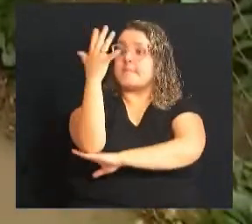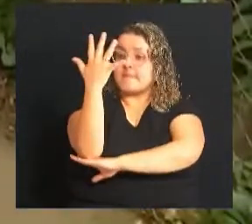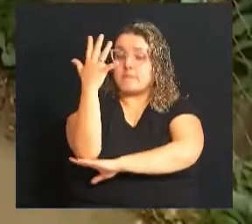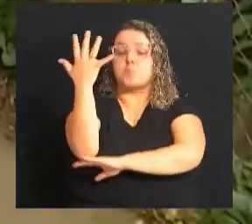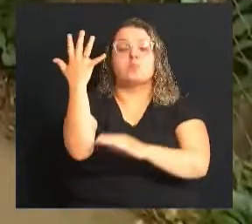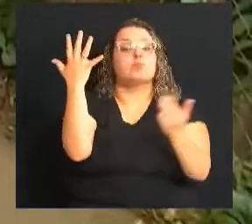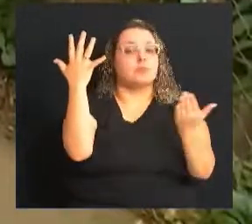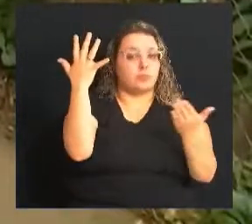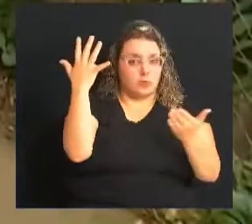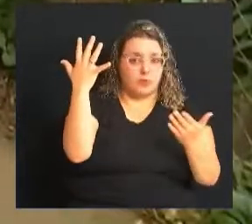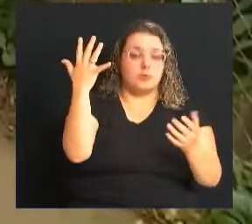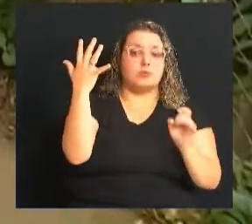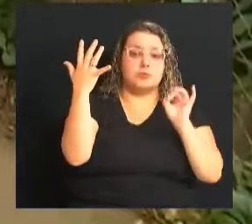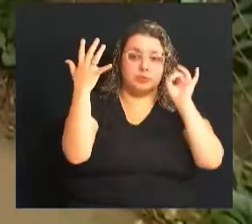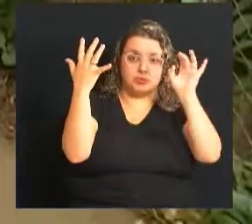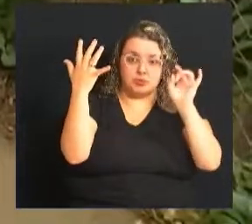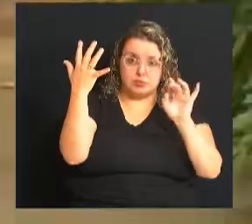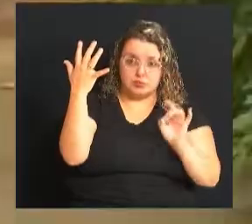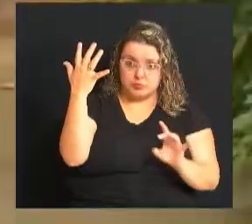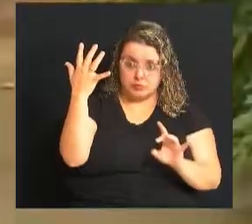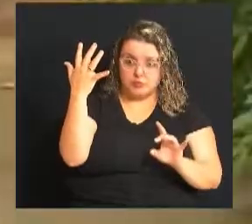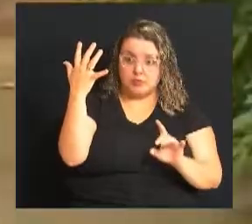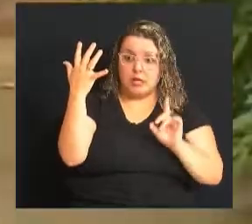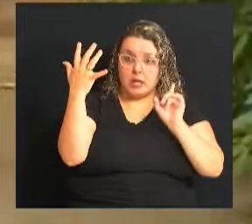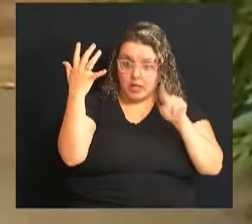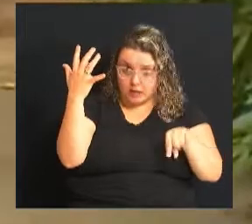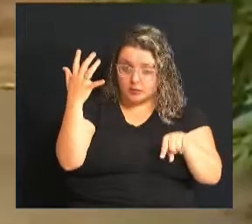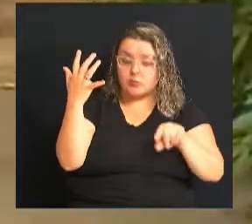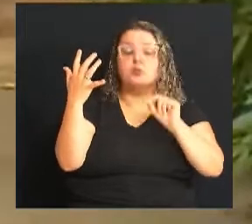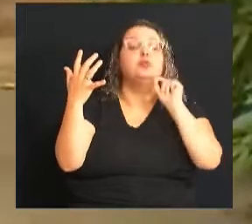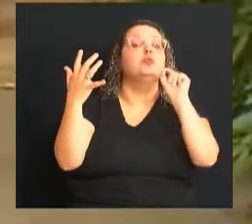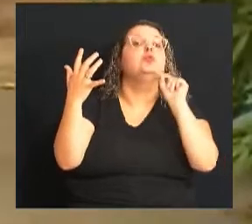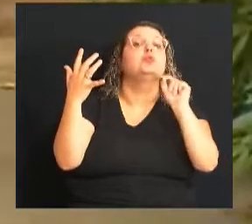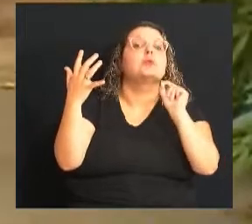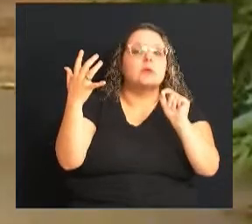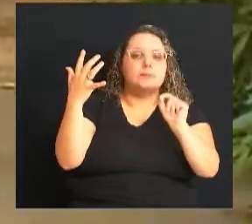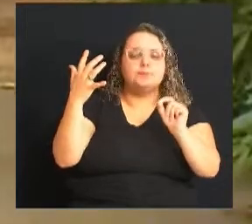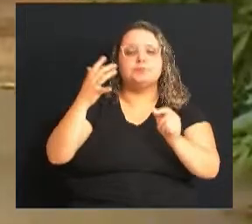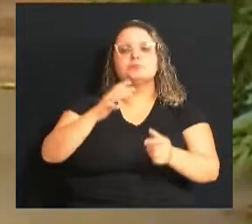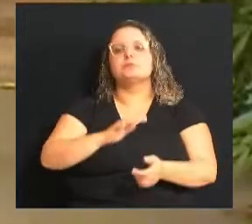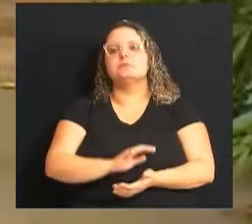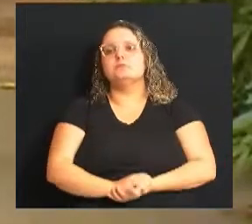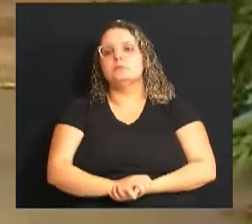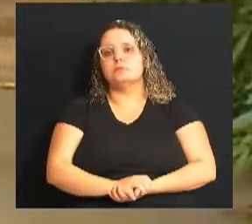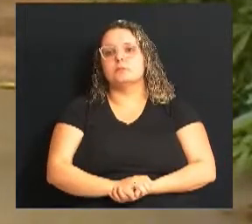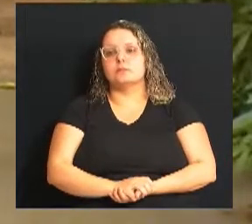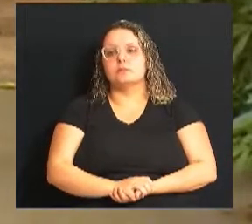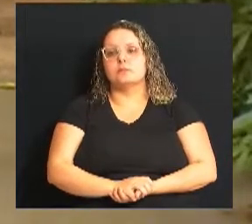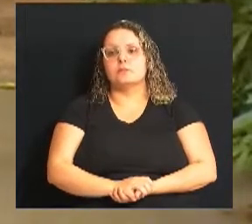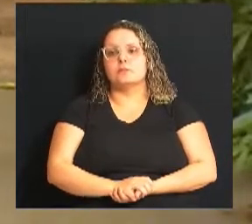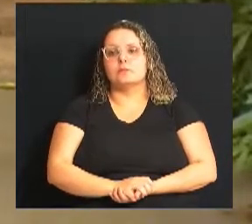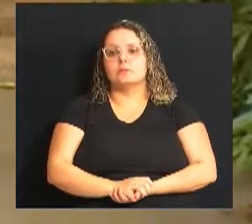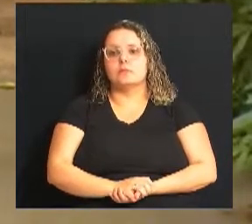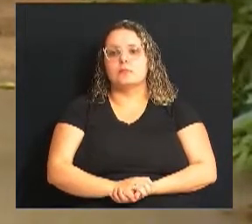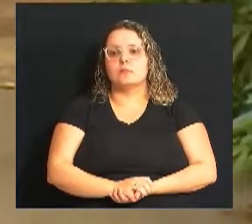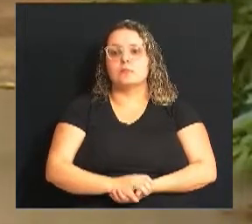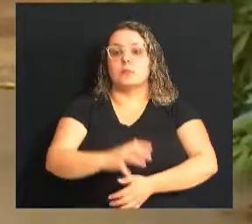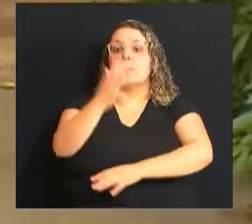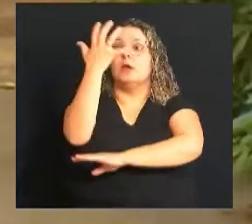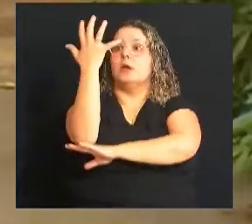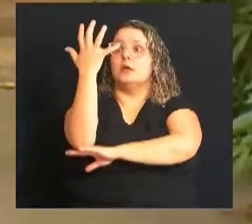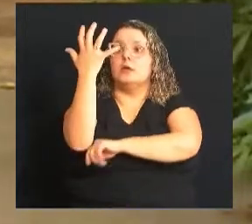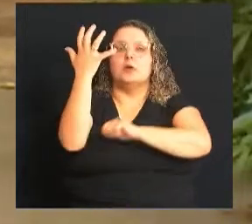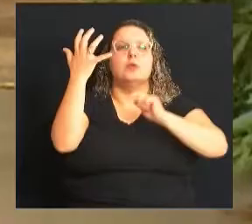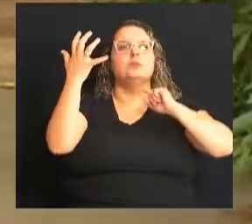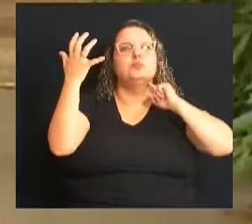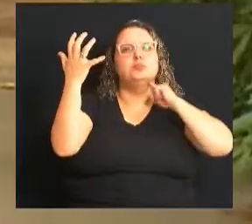especial, está na captura da dos gases de efeito estufa, né? O